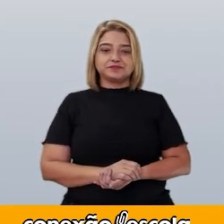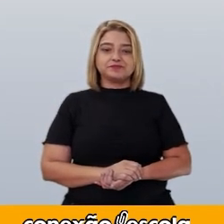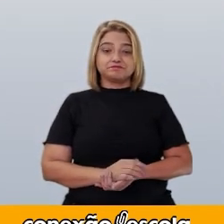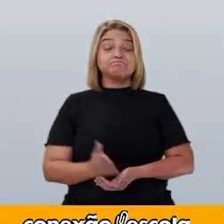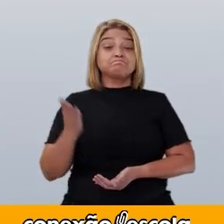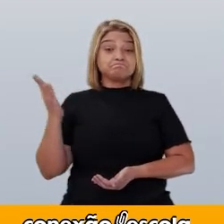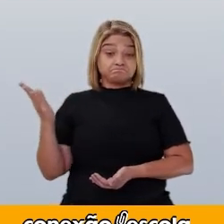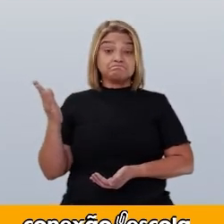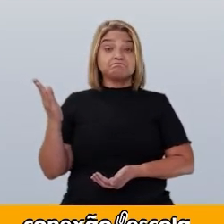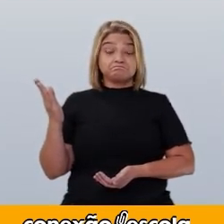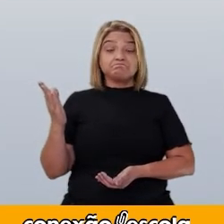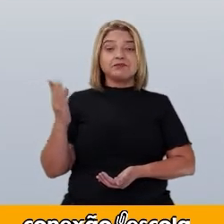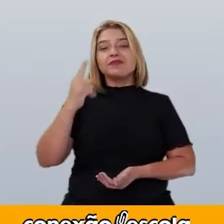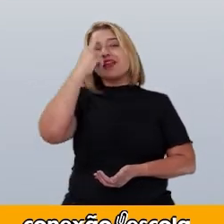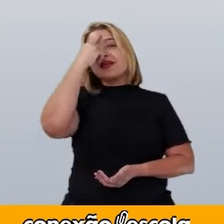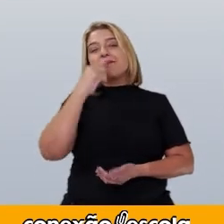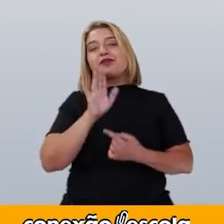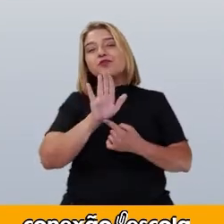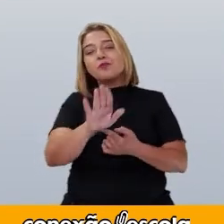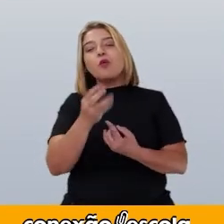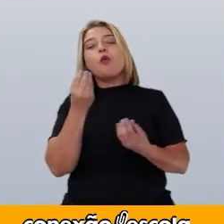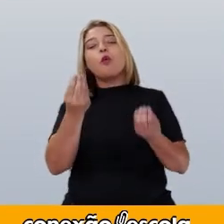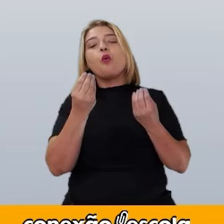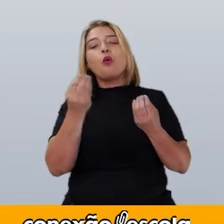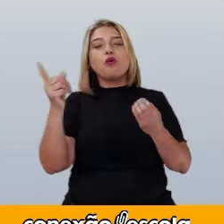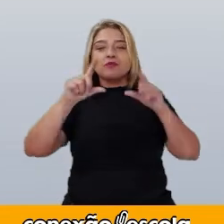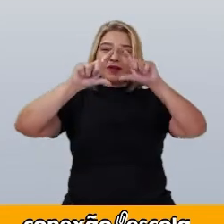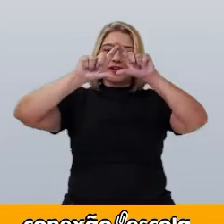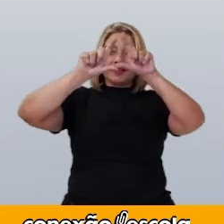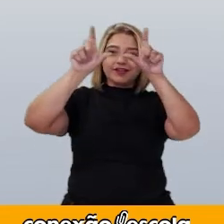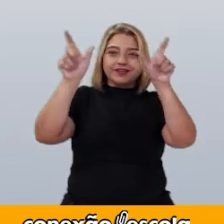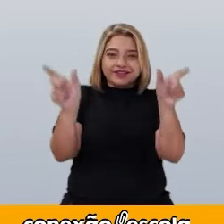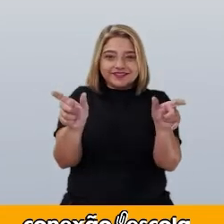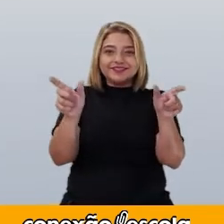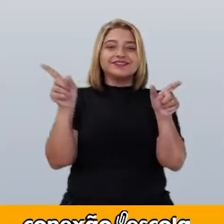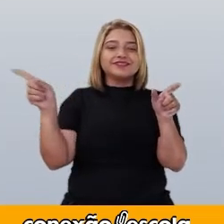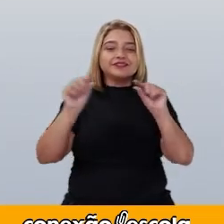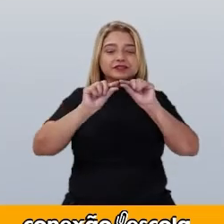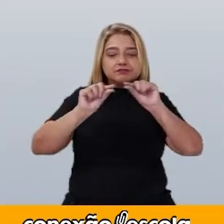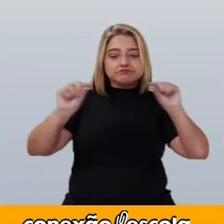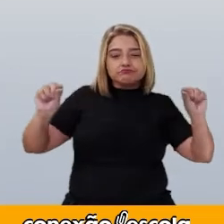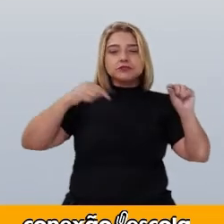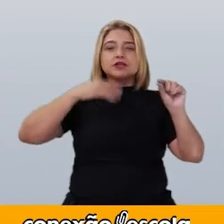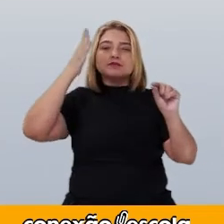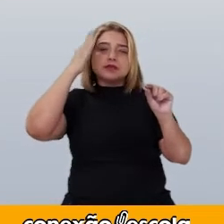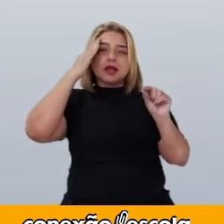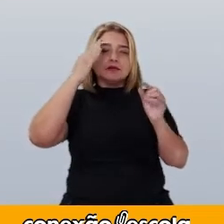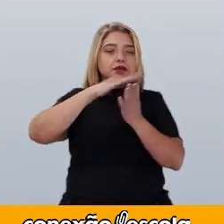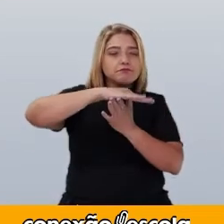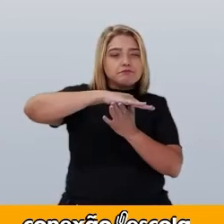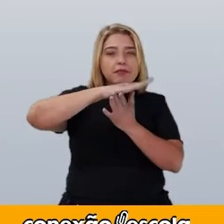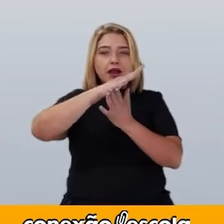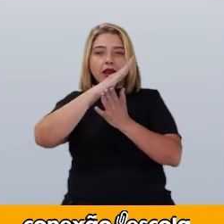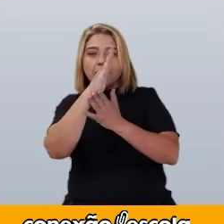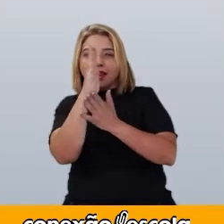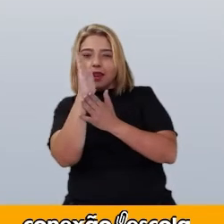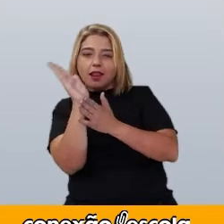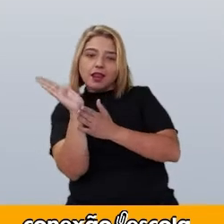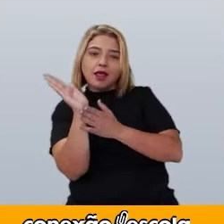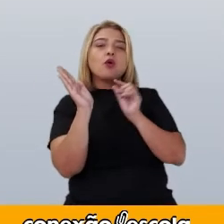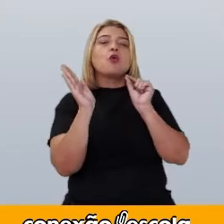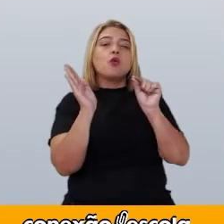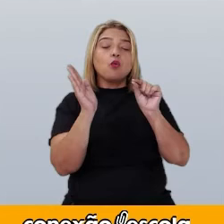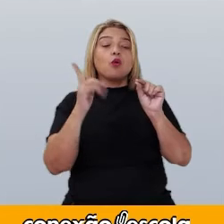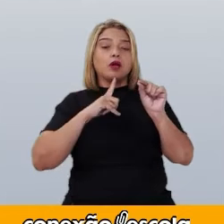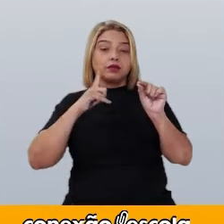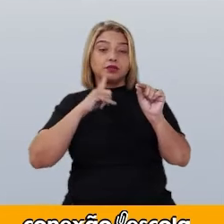A imagem mostra como usamos o transferidor para medir um ângulo. A base da medida é a reta